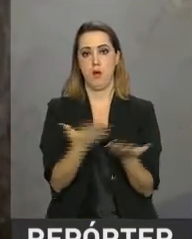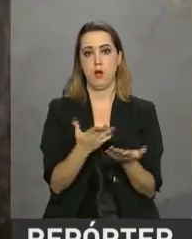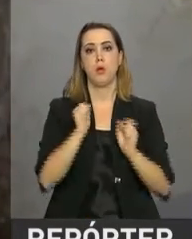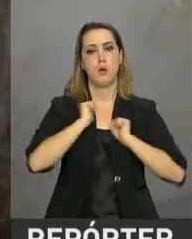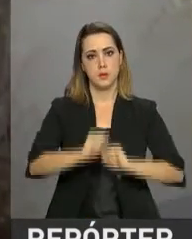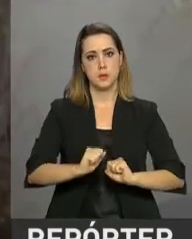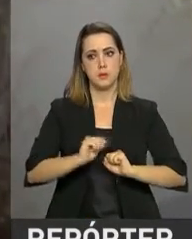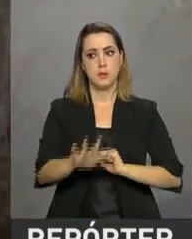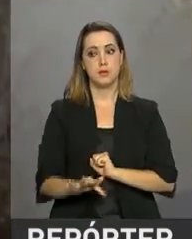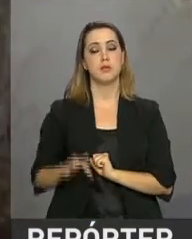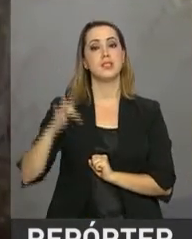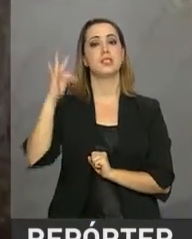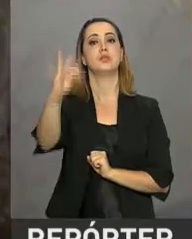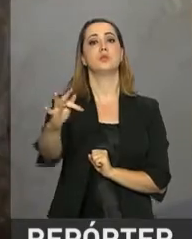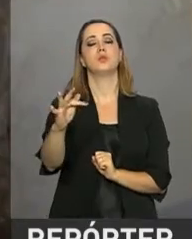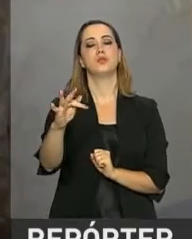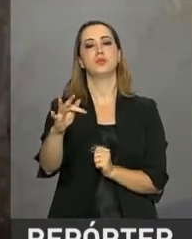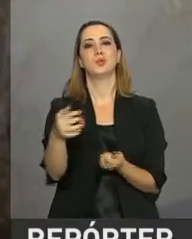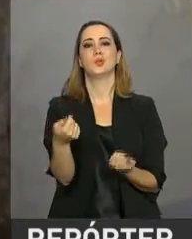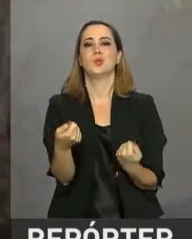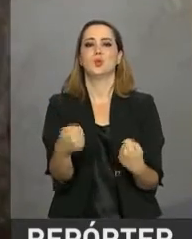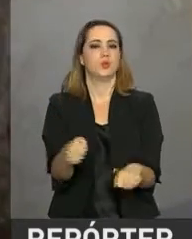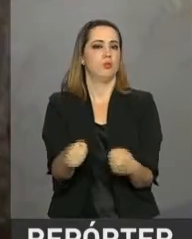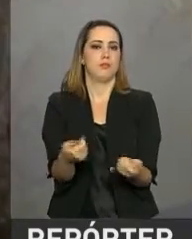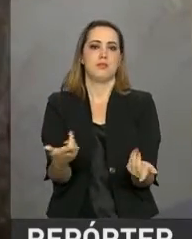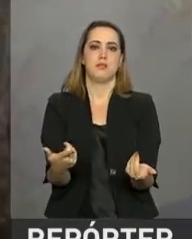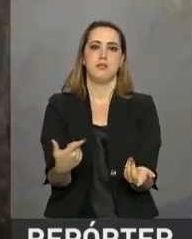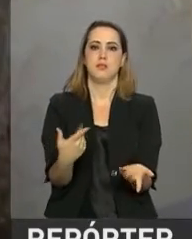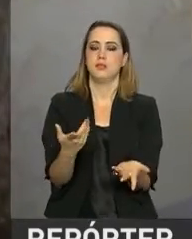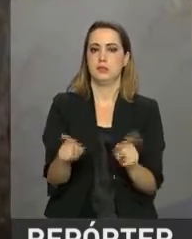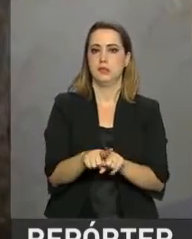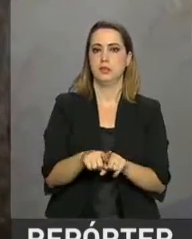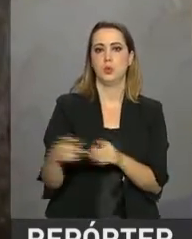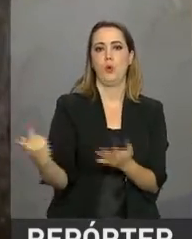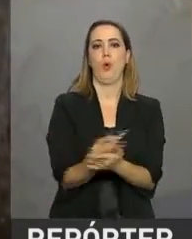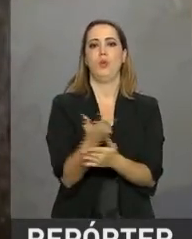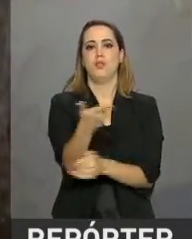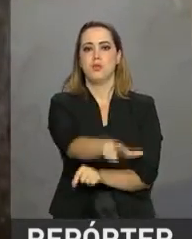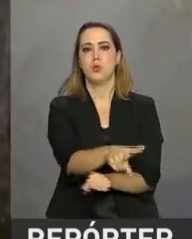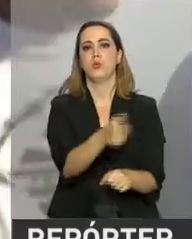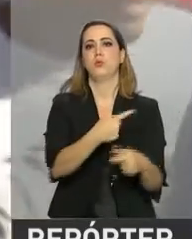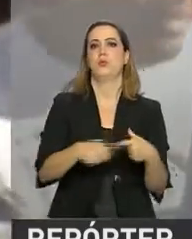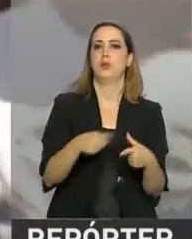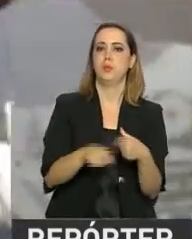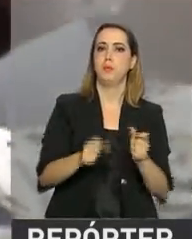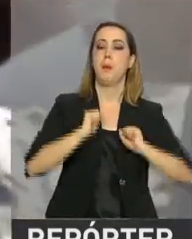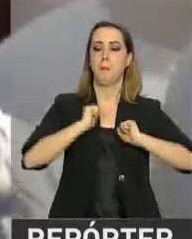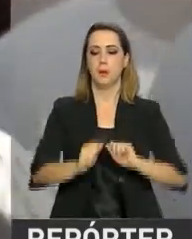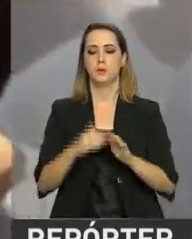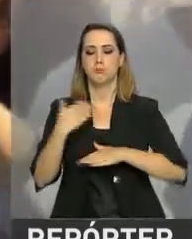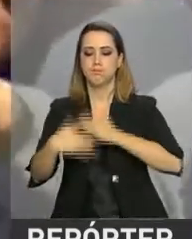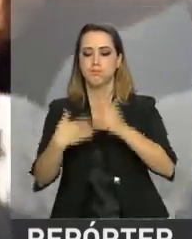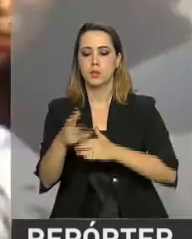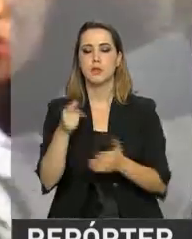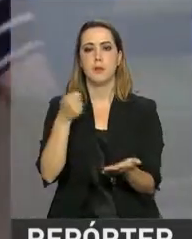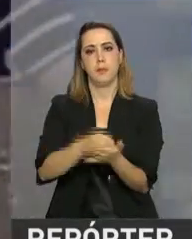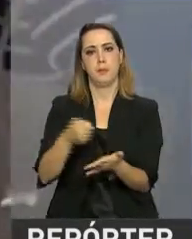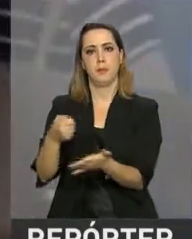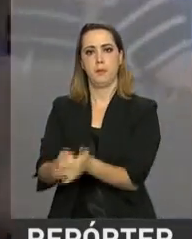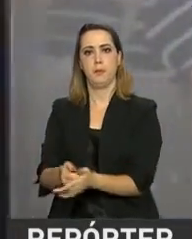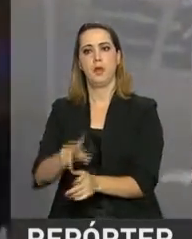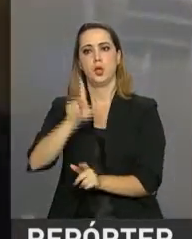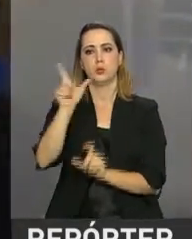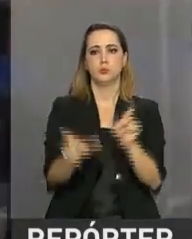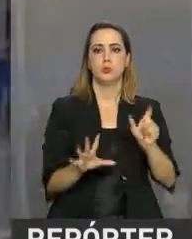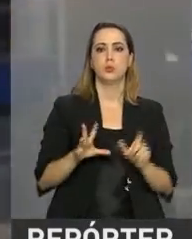futuro isso não aconteça nos demais estados. Isto é, ele tem a capacidade de pagar o salário dos funcionários, pagar os